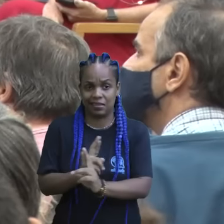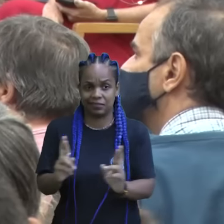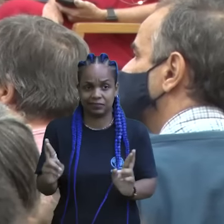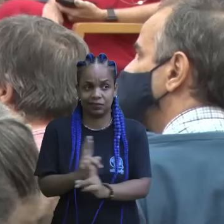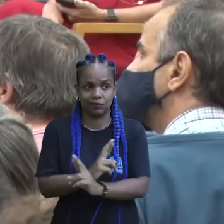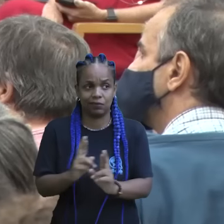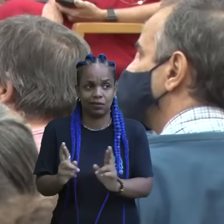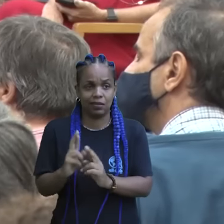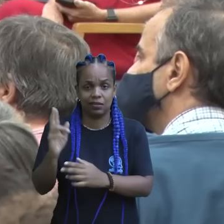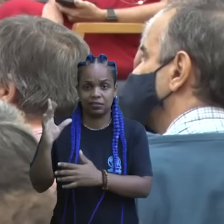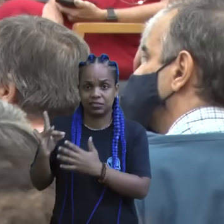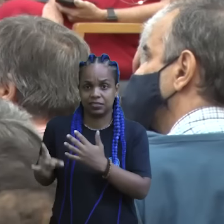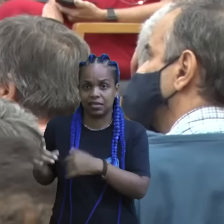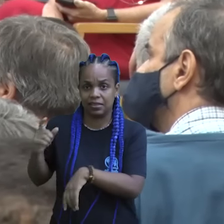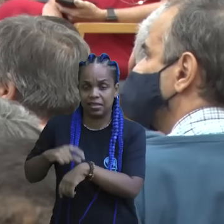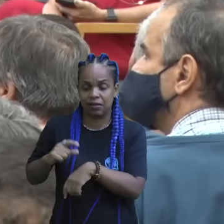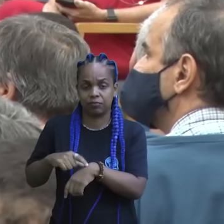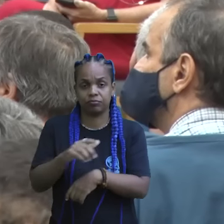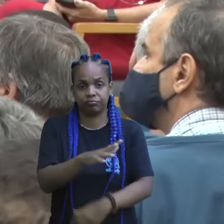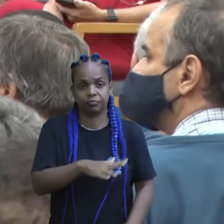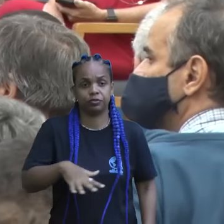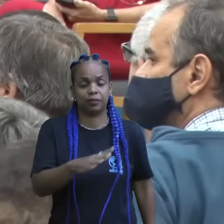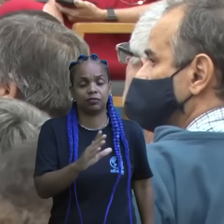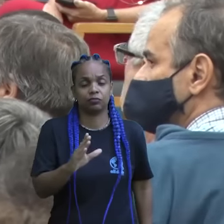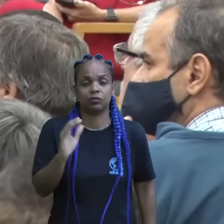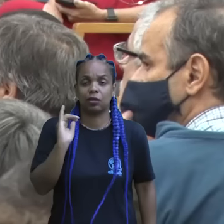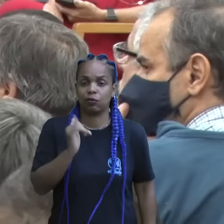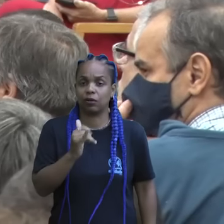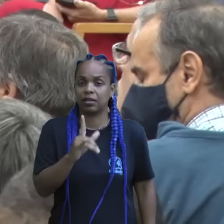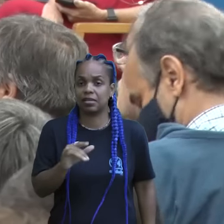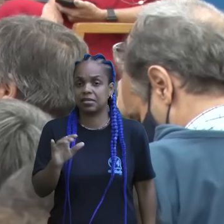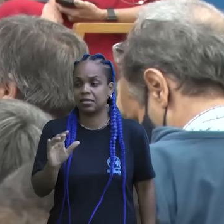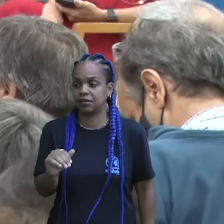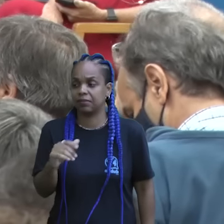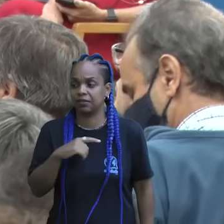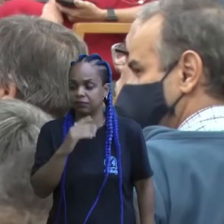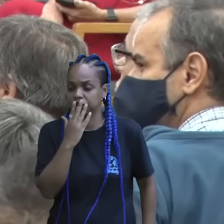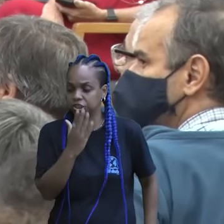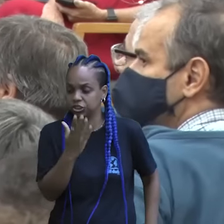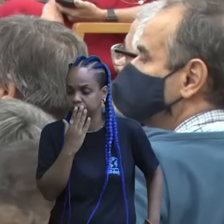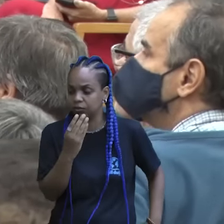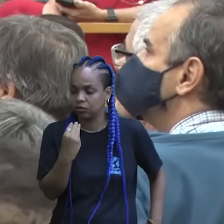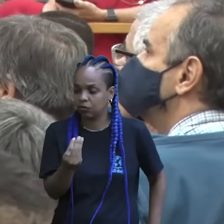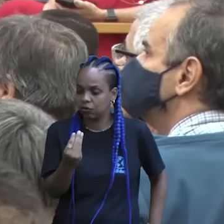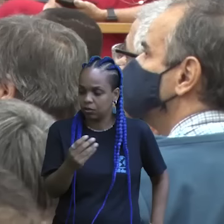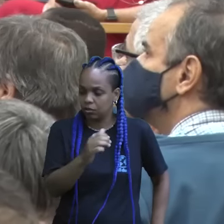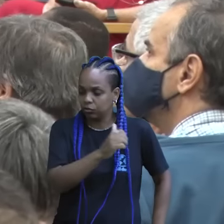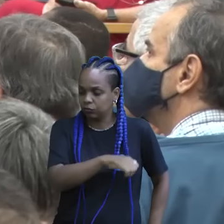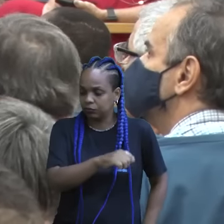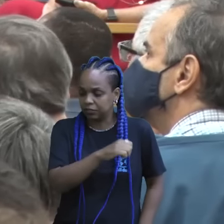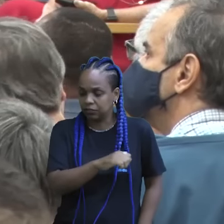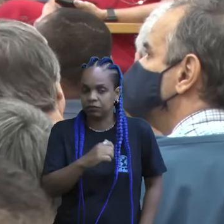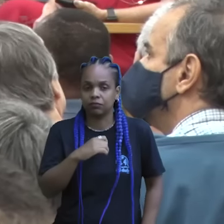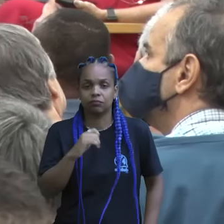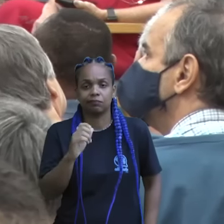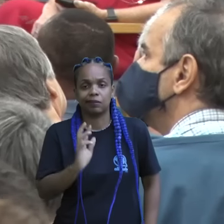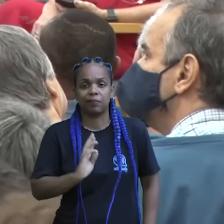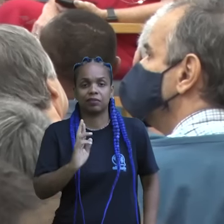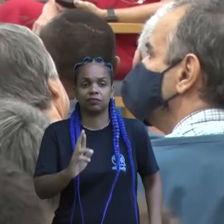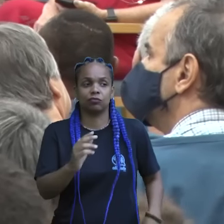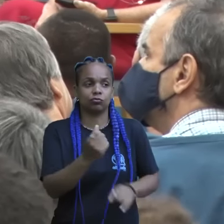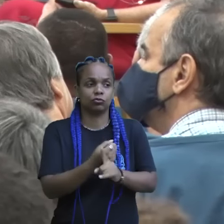Rio de Janeiro, como é essa representação social e quais crônicas vocês poderiam sugerir para a gente, além do Moleque, como já